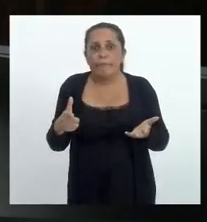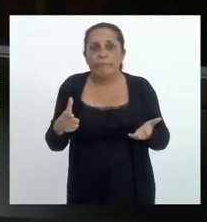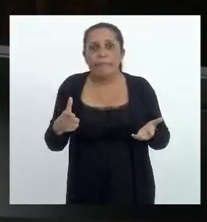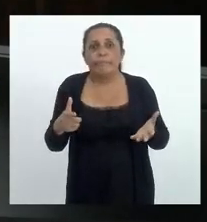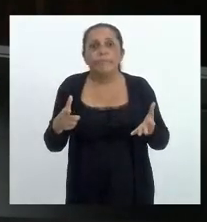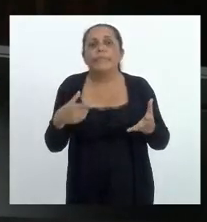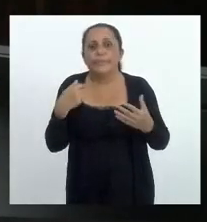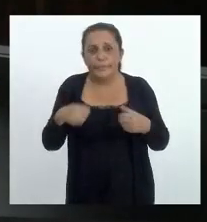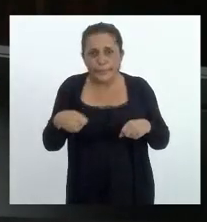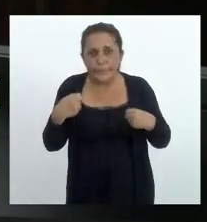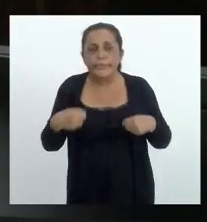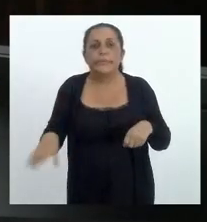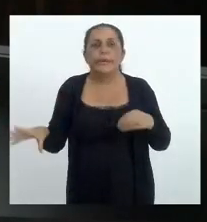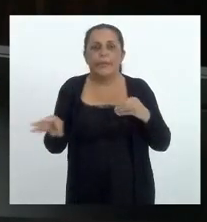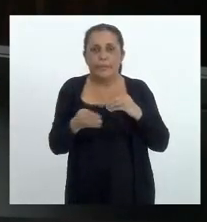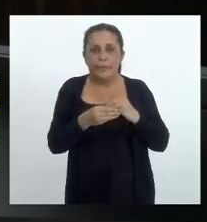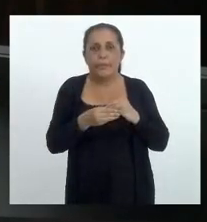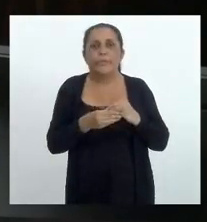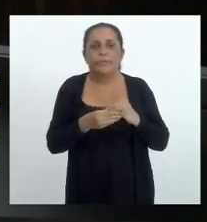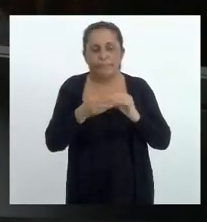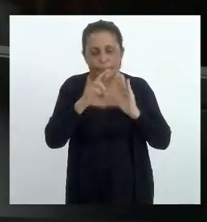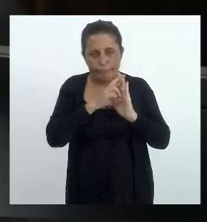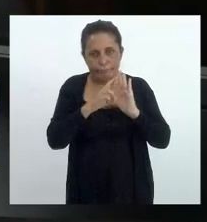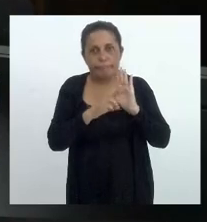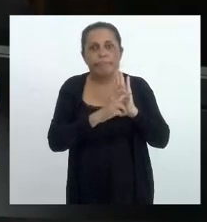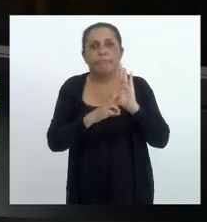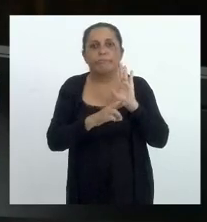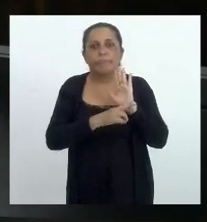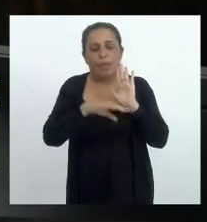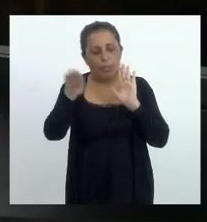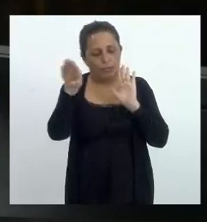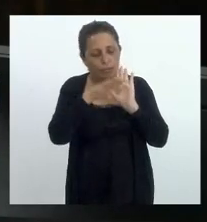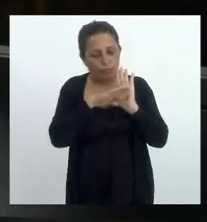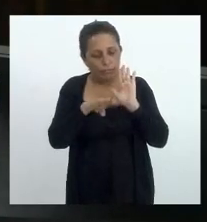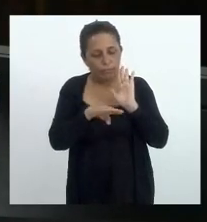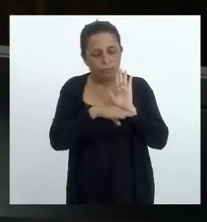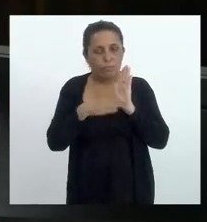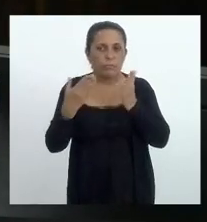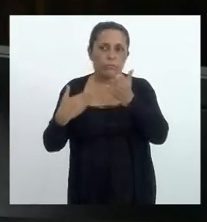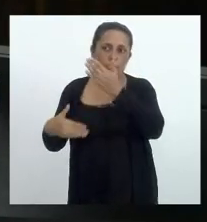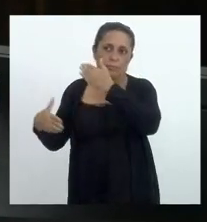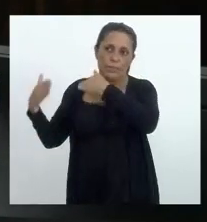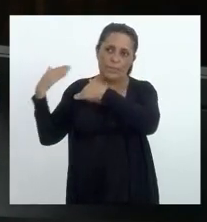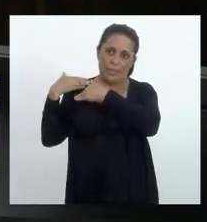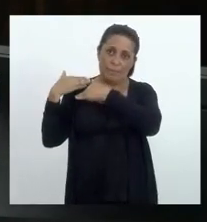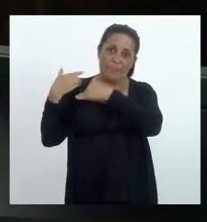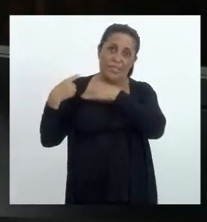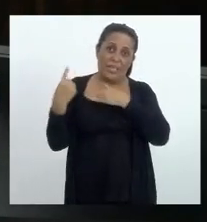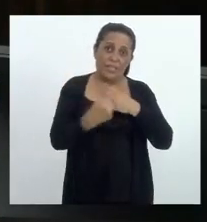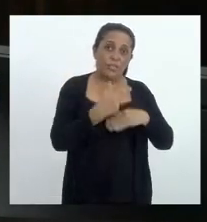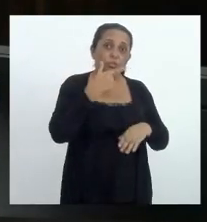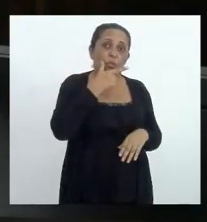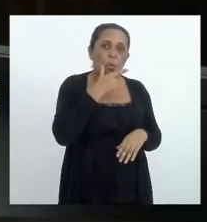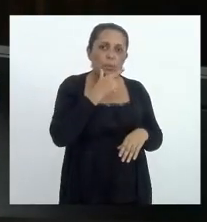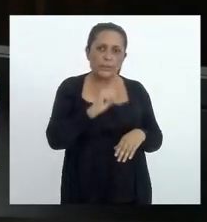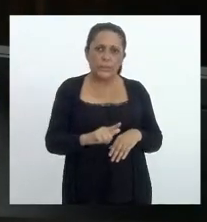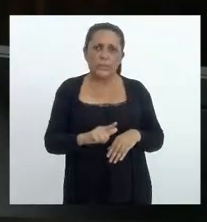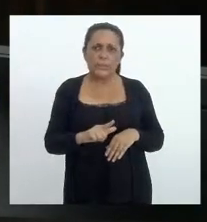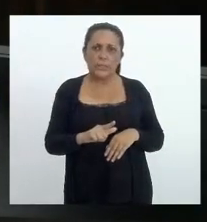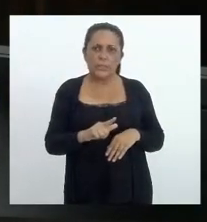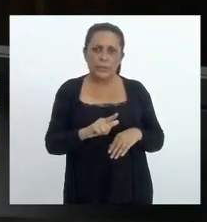regime. Aderir ao regime significa colocar aquele passado de uma forma que a gente consiga